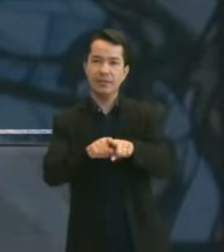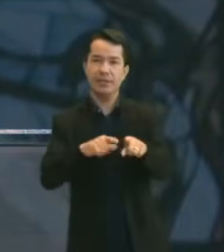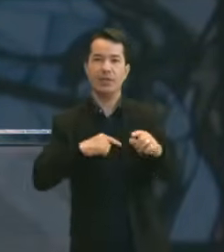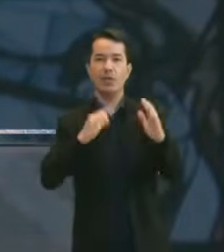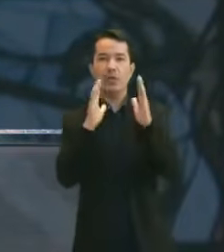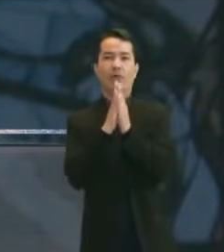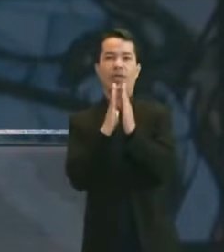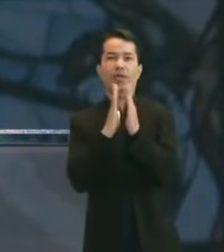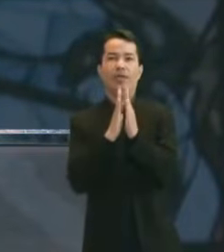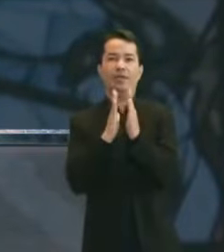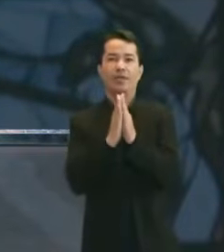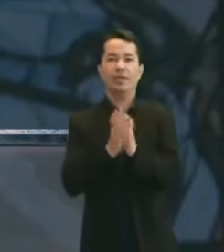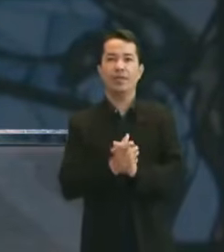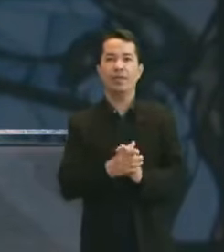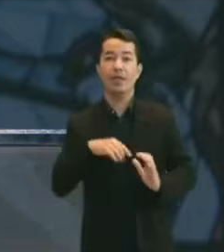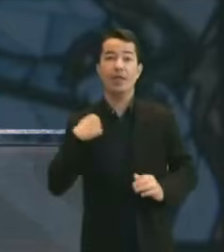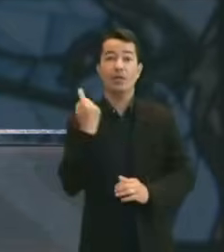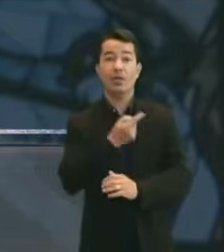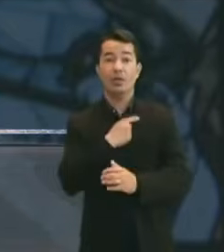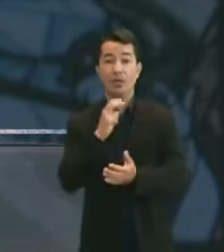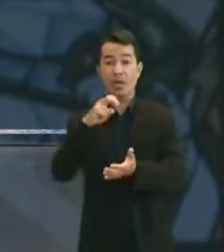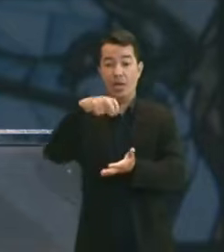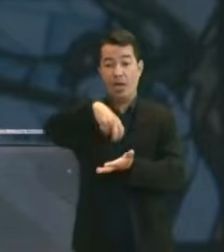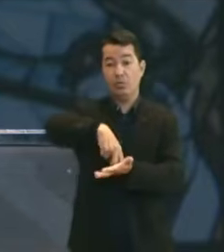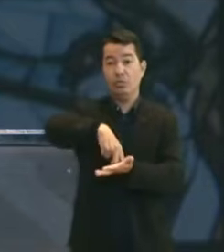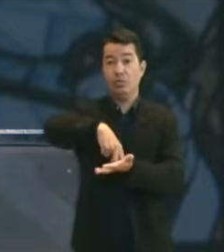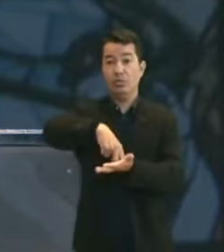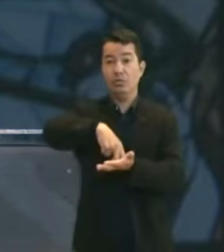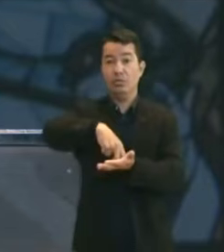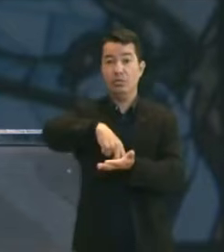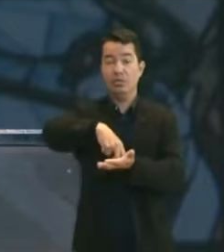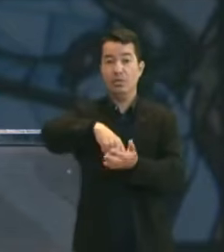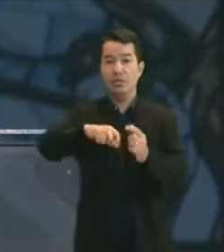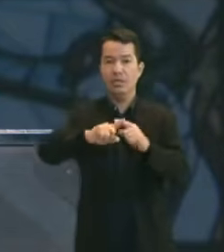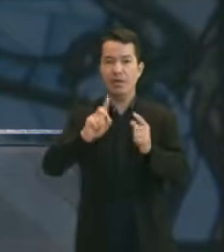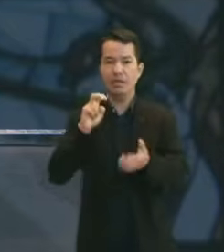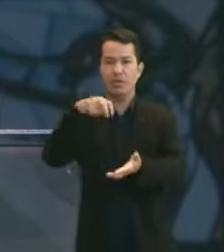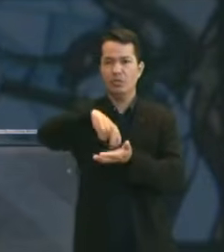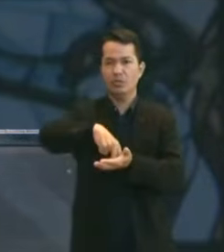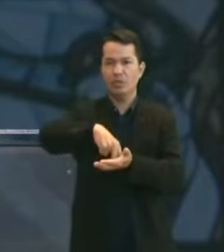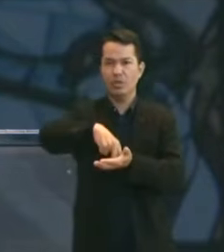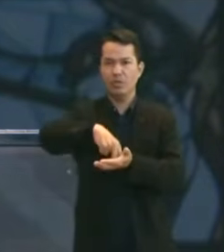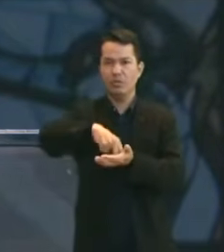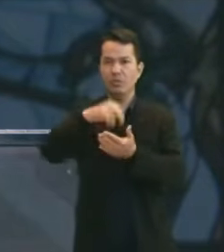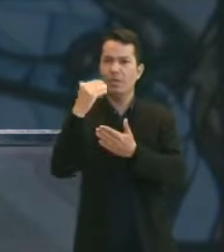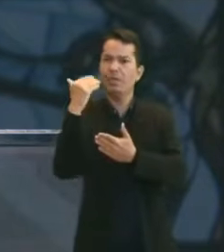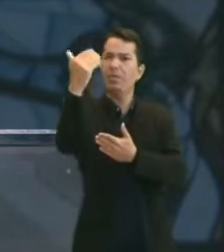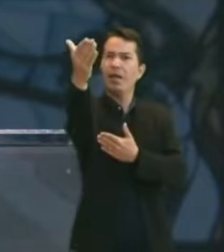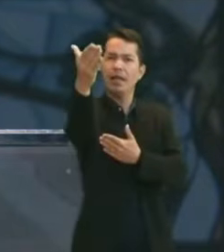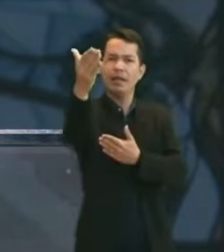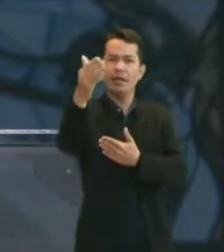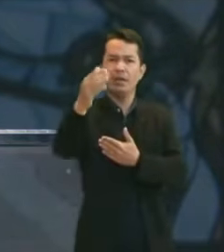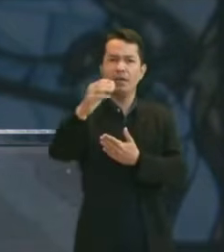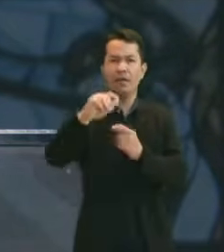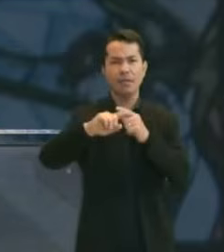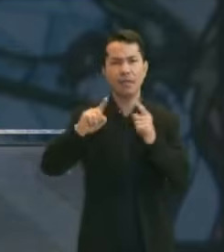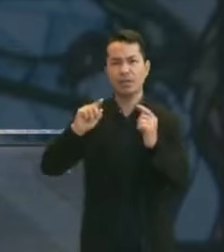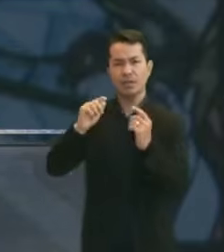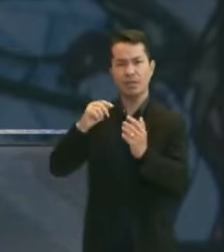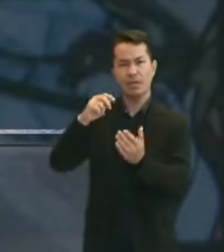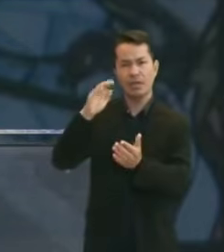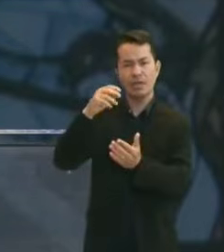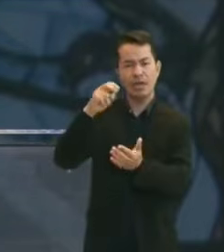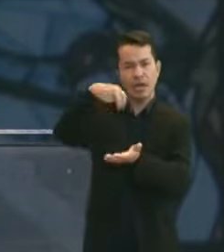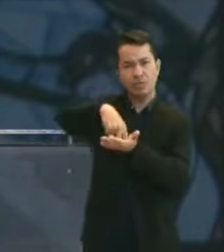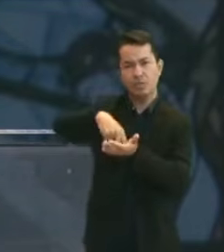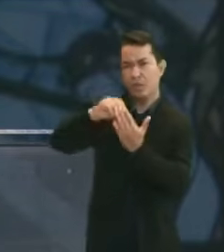conduziu hoje, nós nos ajoelhando virados para trás. Aquilo foi muito estranho para mim. Talvez se você faz parte só da cultura PIB Curitiba toda a sua